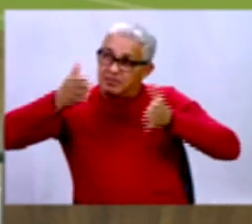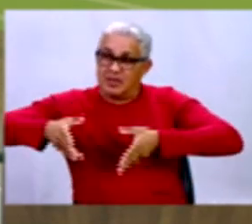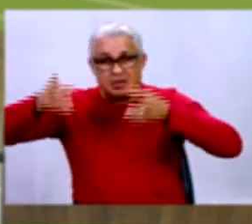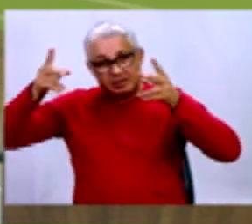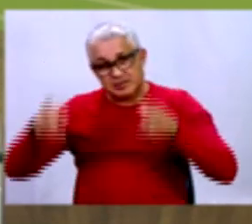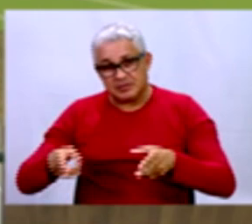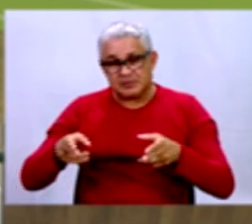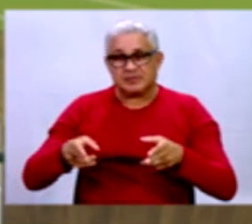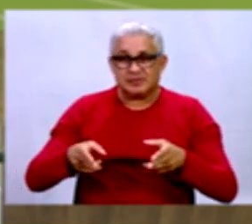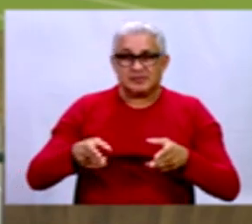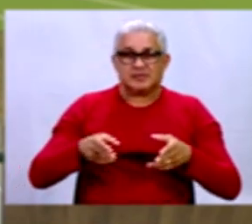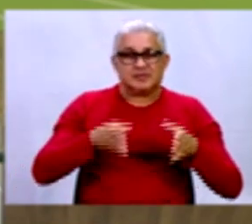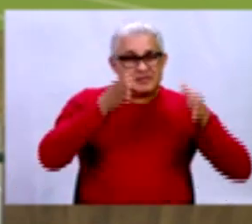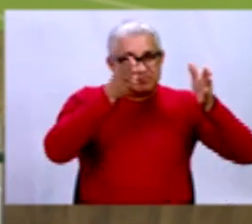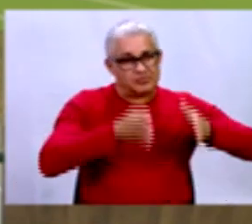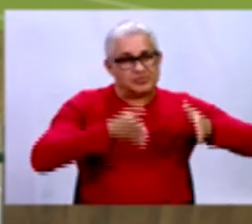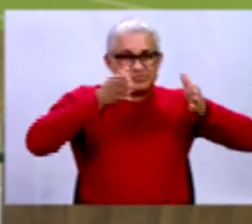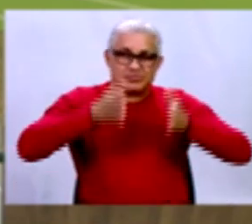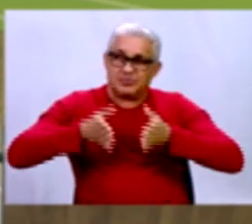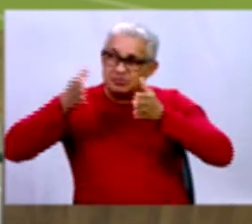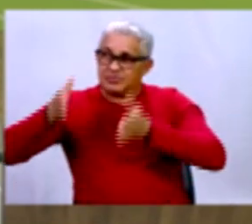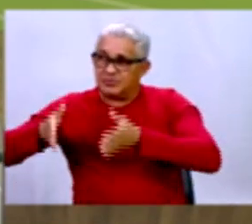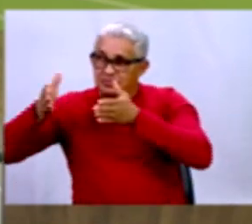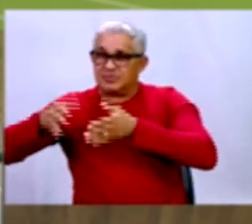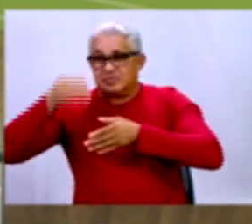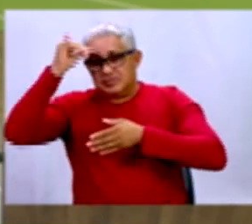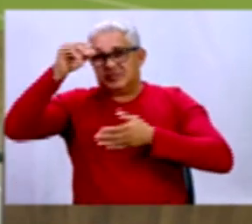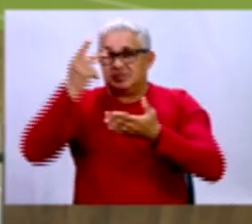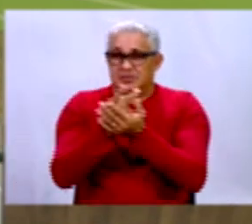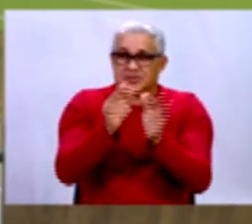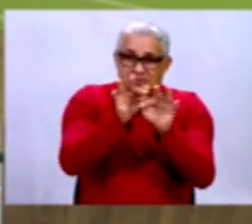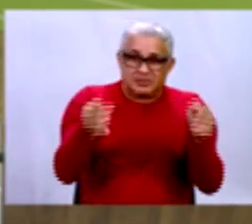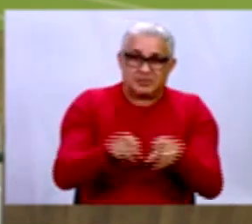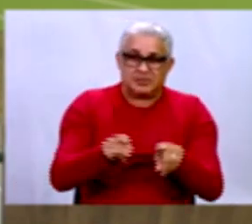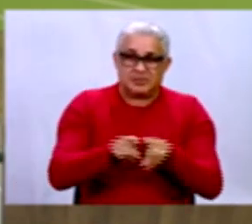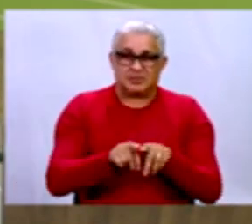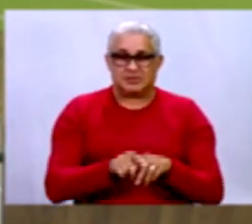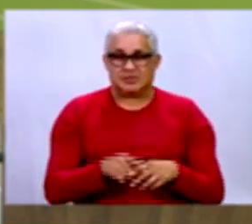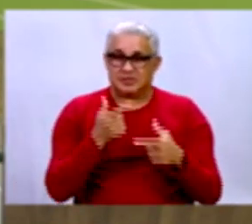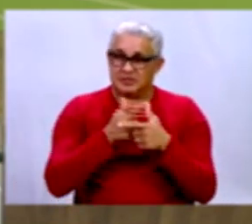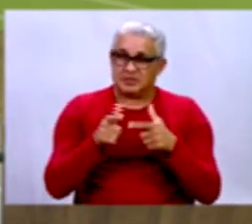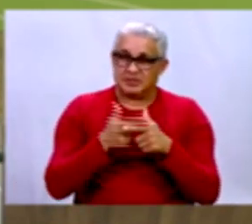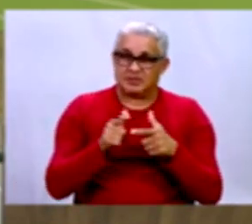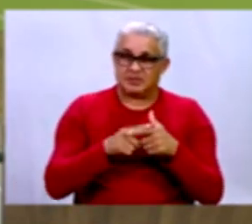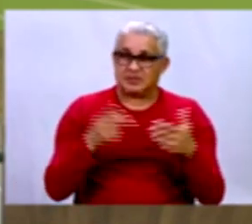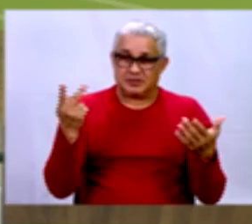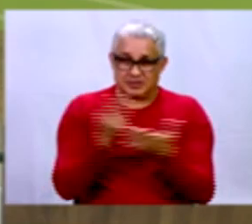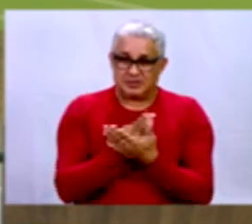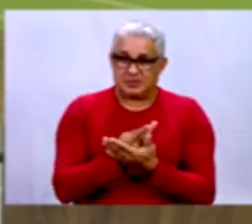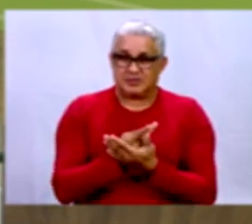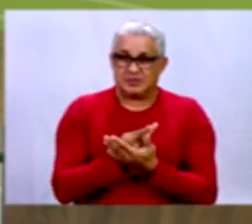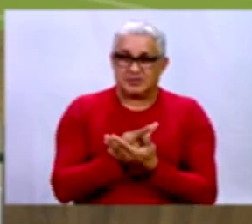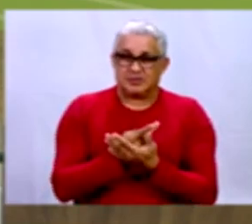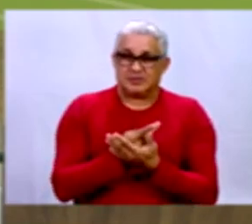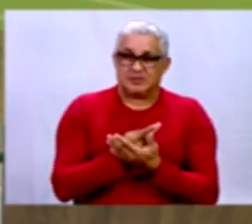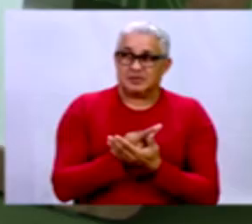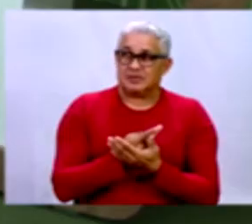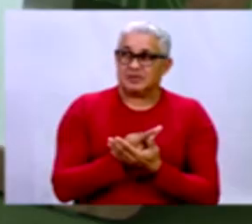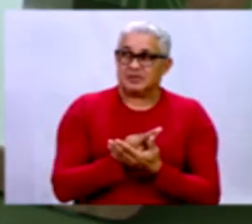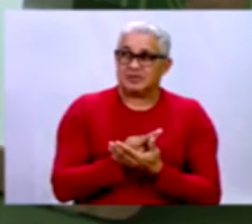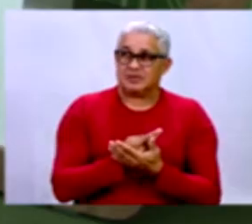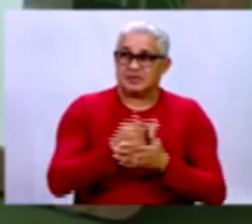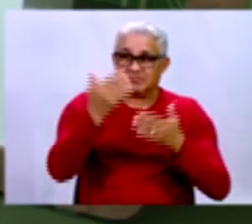fez, seguindo aqueles passos para não simplificar nada fora do tempo e daí você vai colocar em risco toda a sua questão, tá